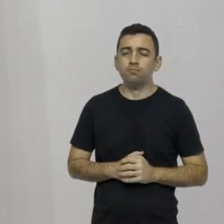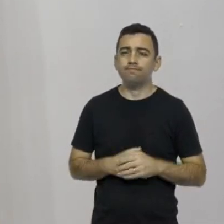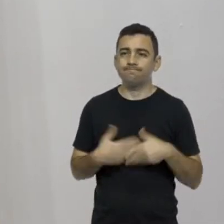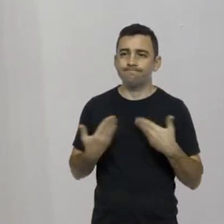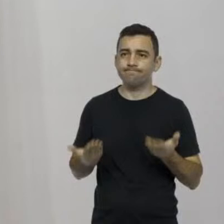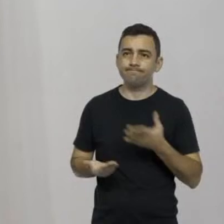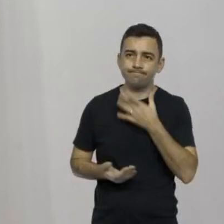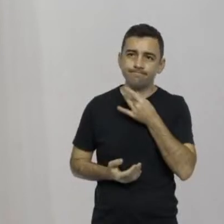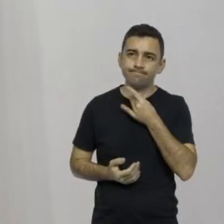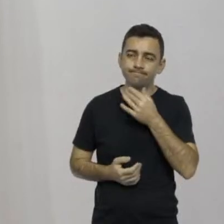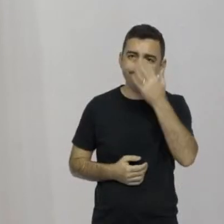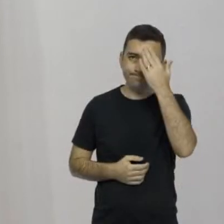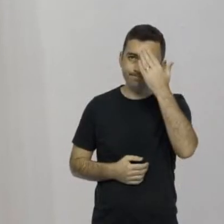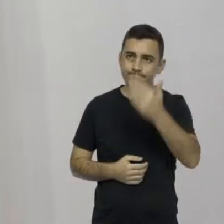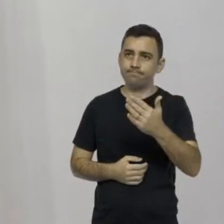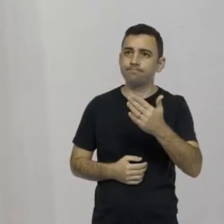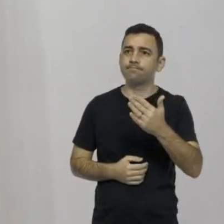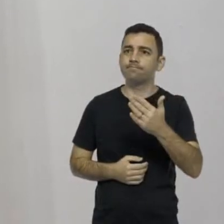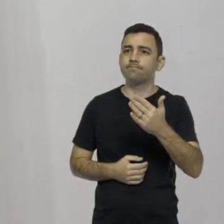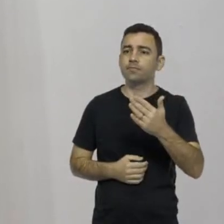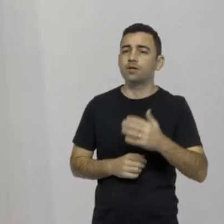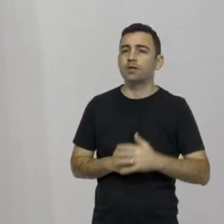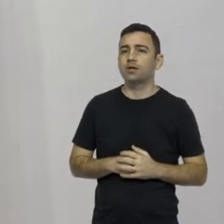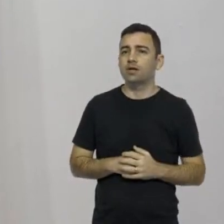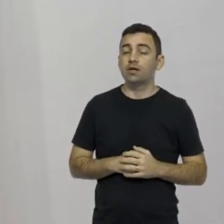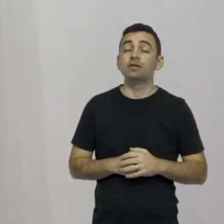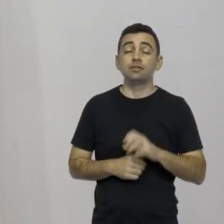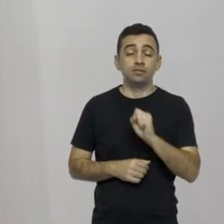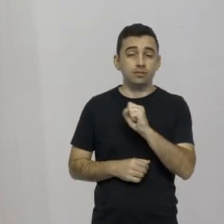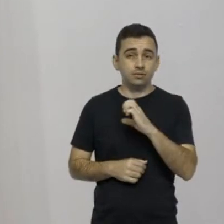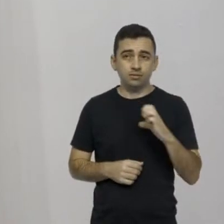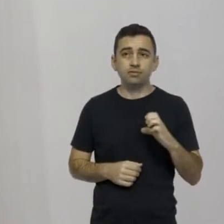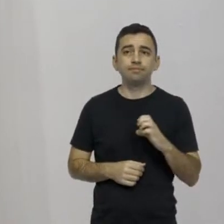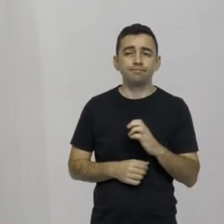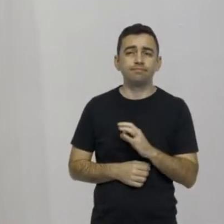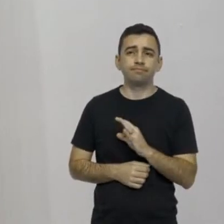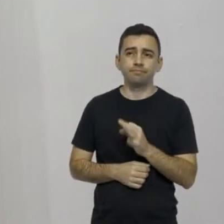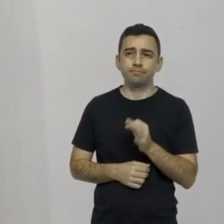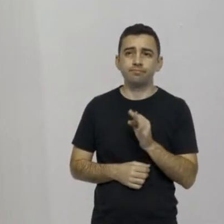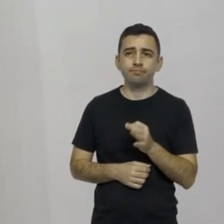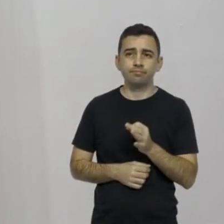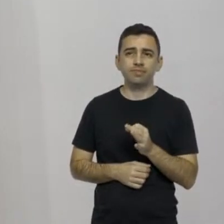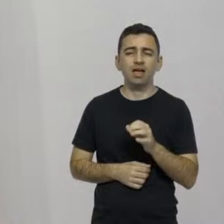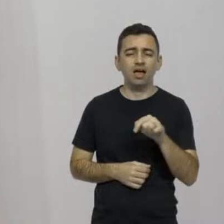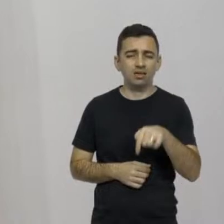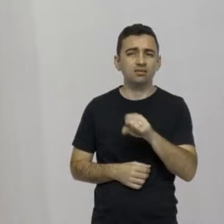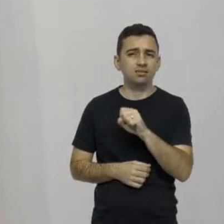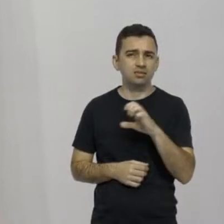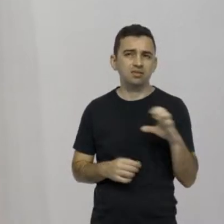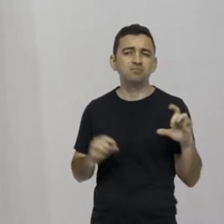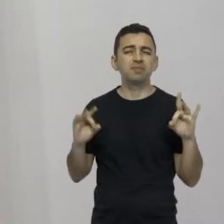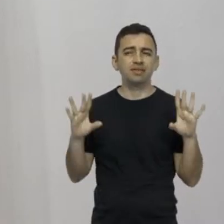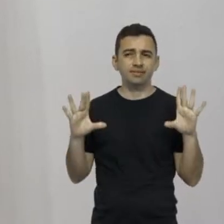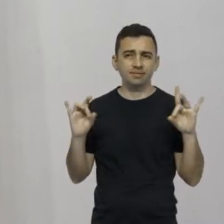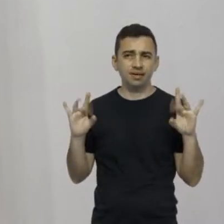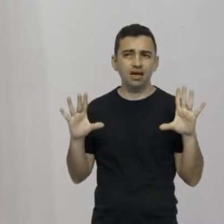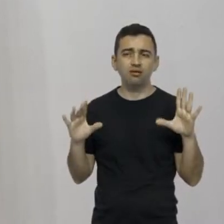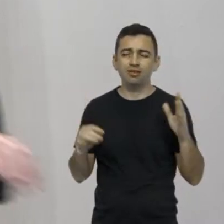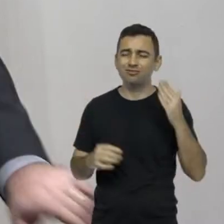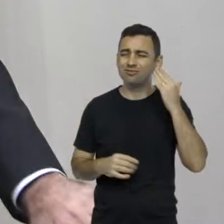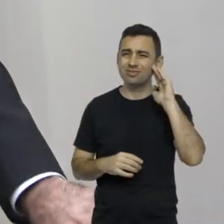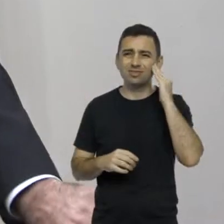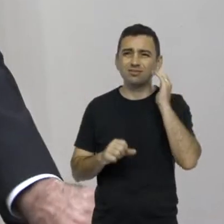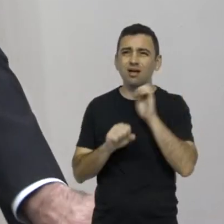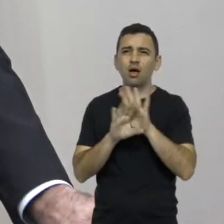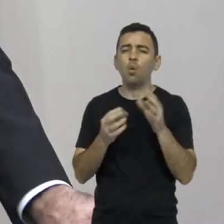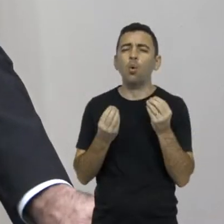obrigado pela oportunidade. Santa Catarina, nas vossas palavras, inclusive, e é de fato um estado sensacional, um estado maravilhoso, que não dá para entender como um estado